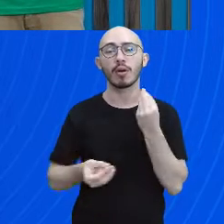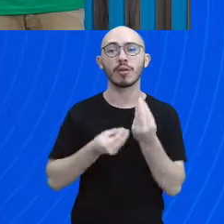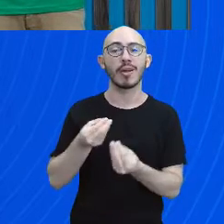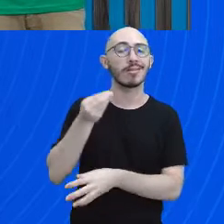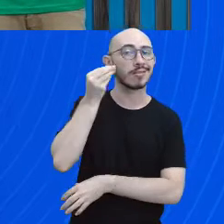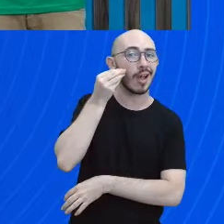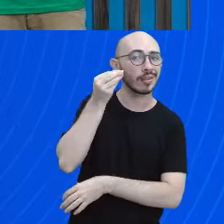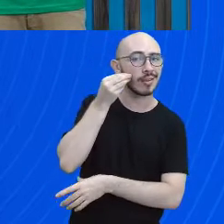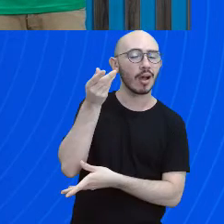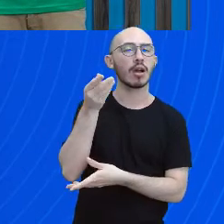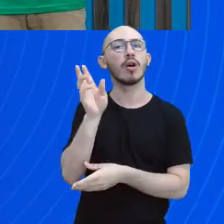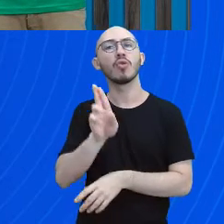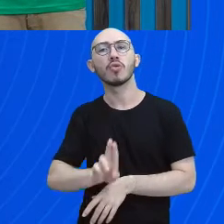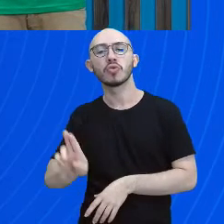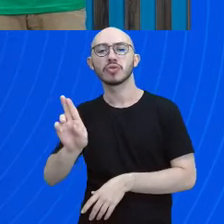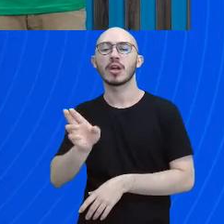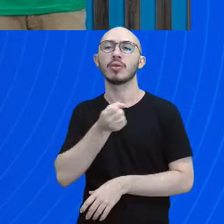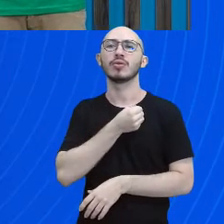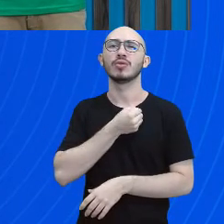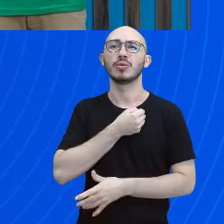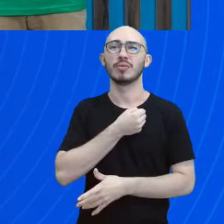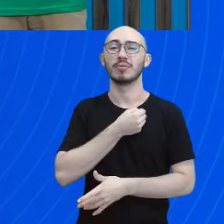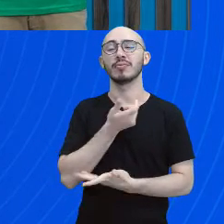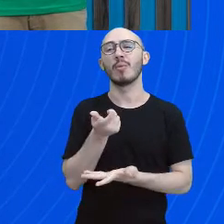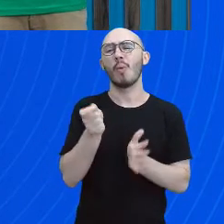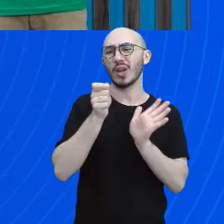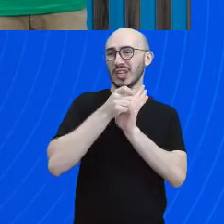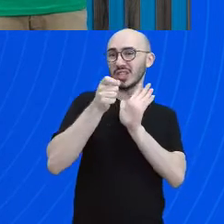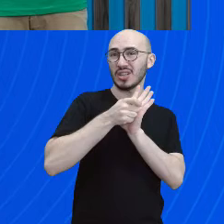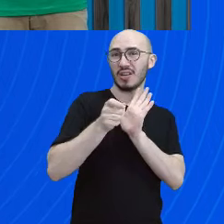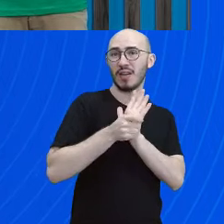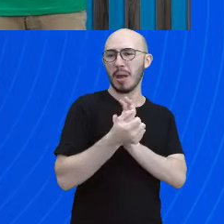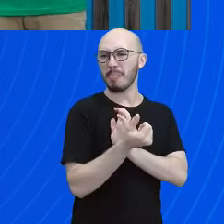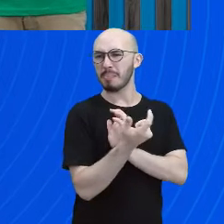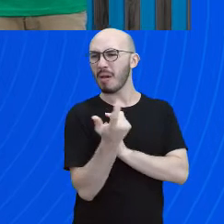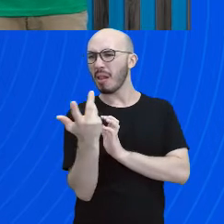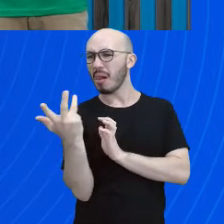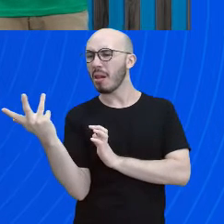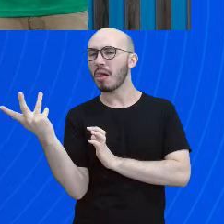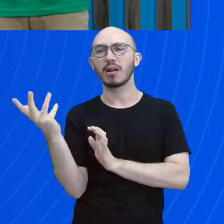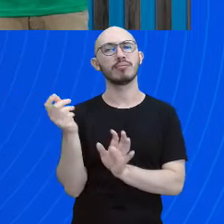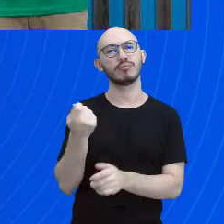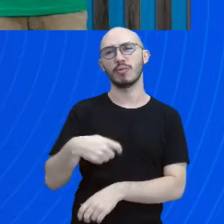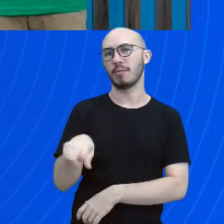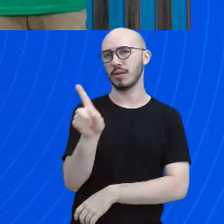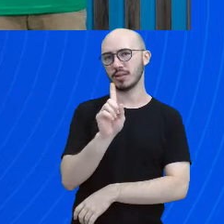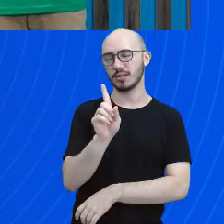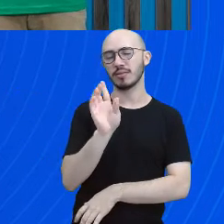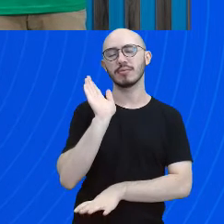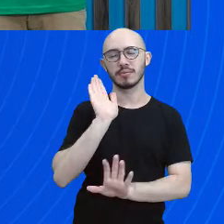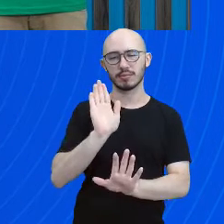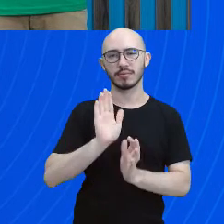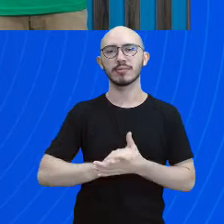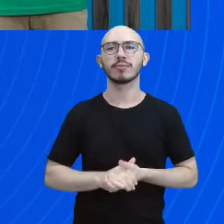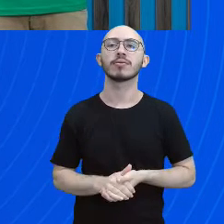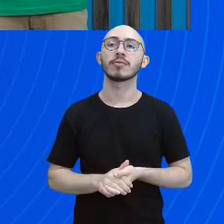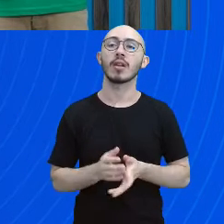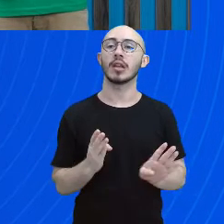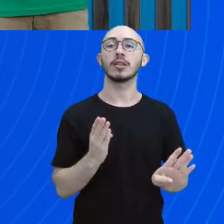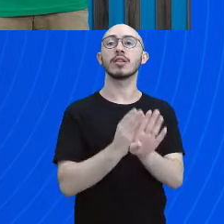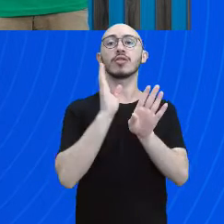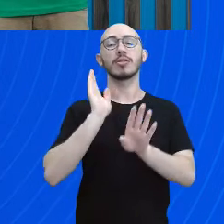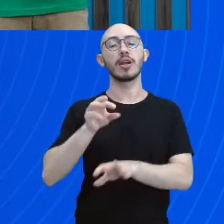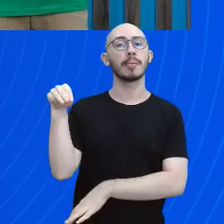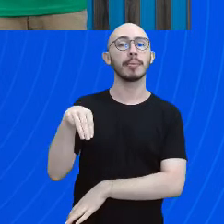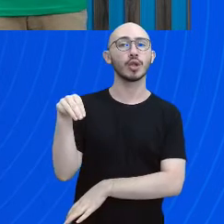trabalhar ele, ou seja, de uma maneira que eu não precise estar escrevendo uma quantidade tão grande quanto essa, tá bom? Então, a gente descobriu o número de